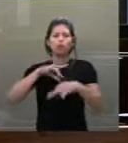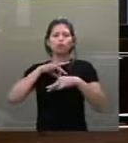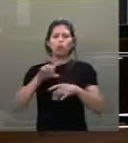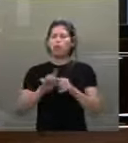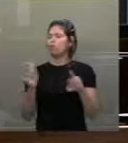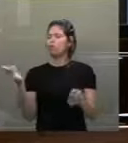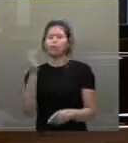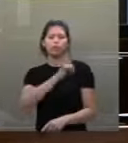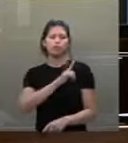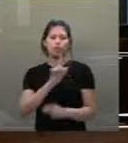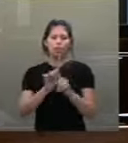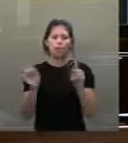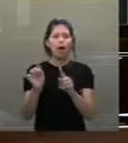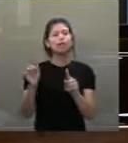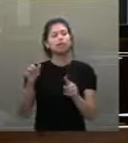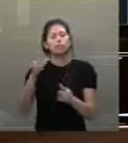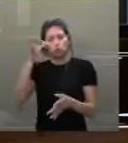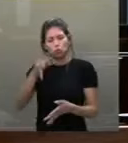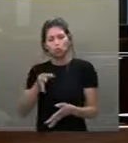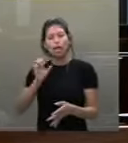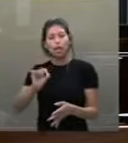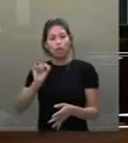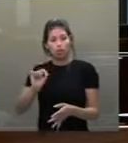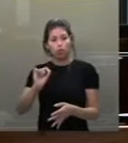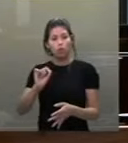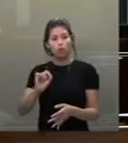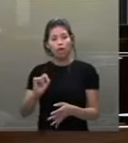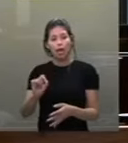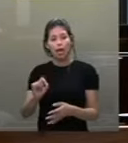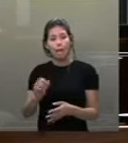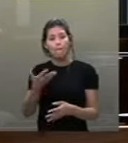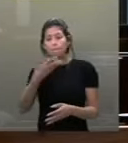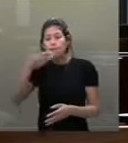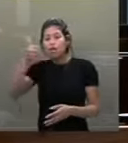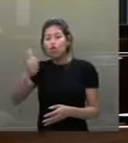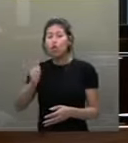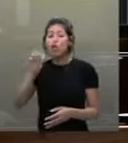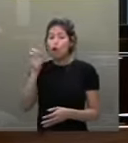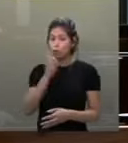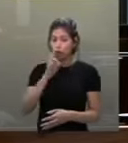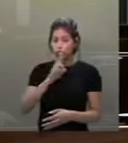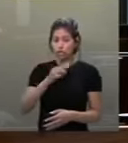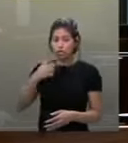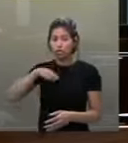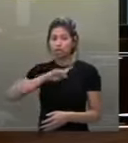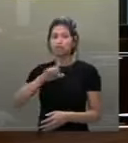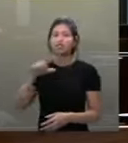foi. Mas certamente é a solução do consenso nesse momento e diante da urgência que nós temos. Obrigado, presidente.